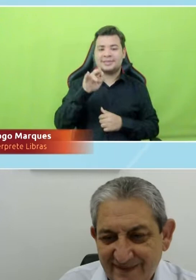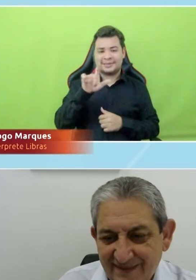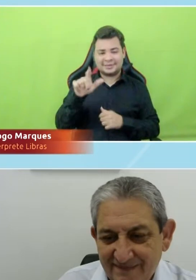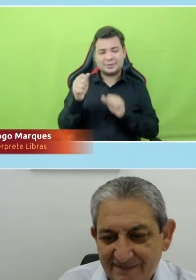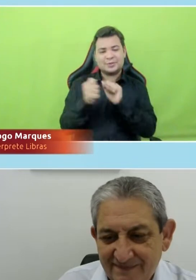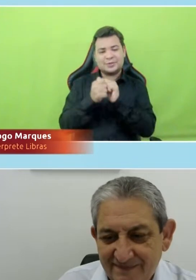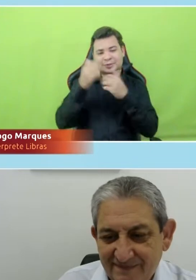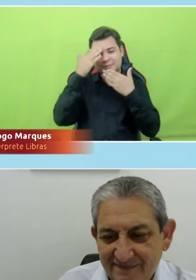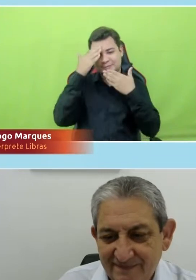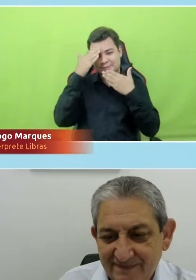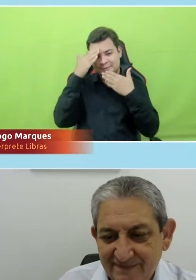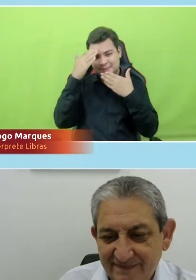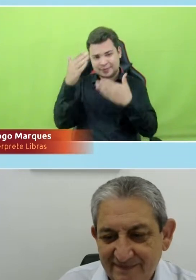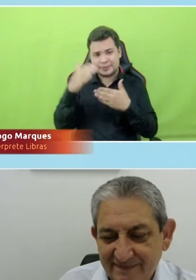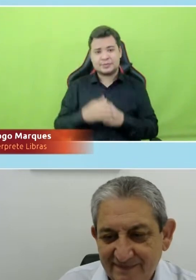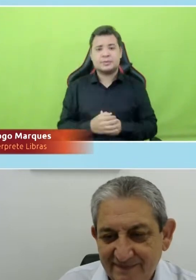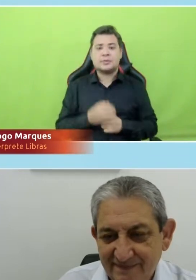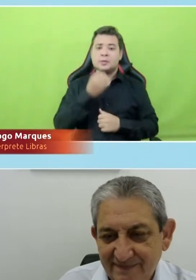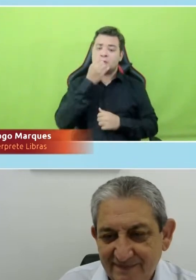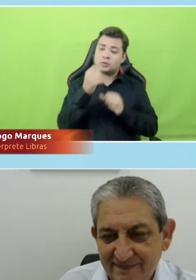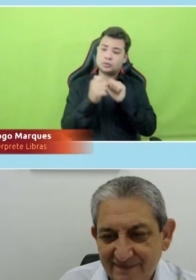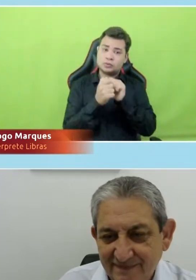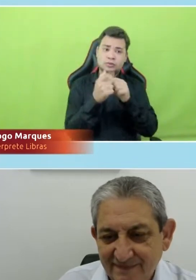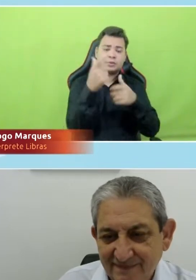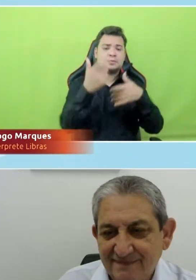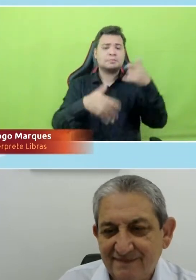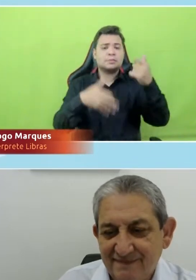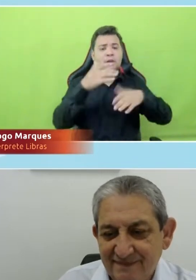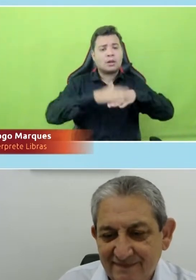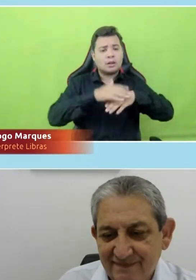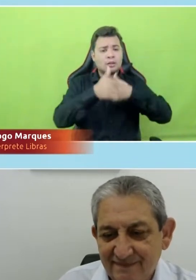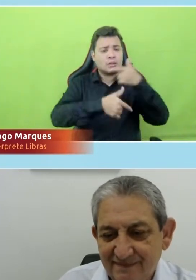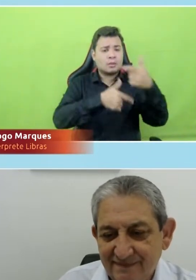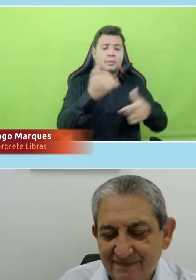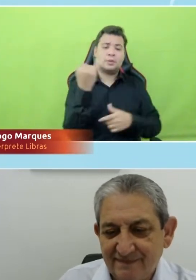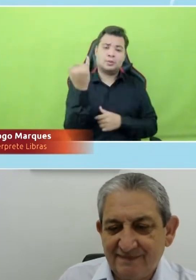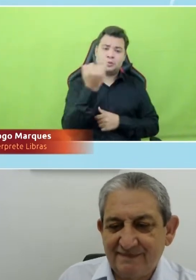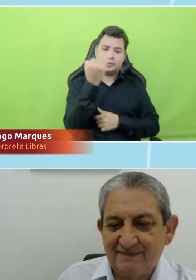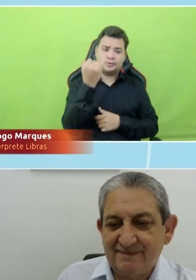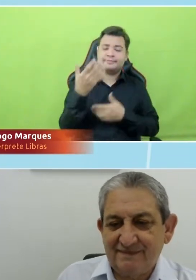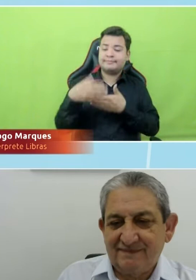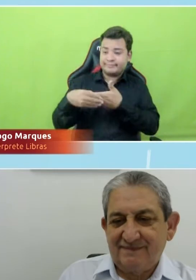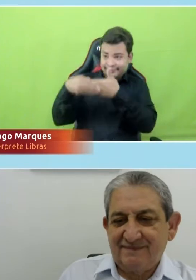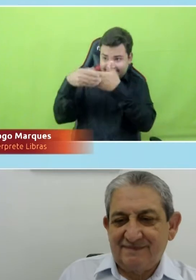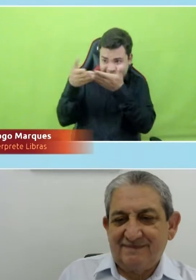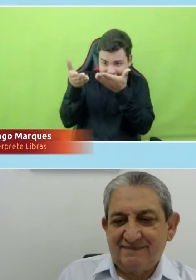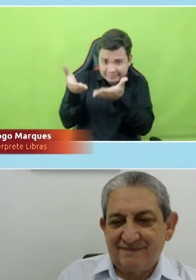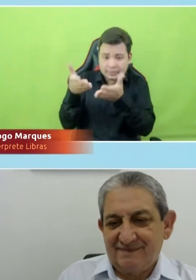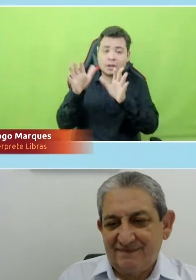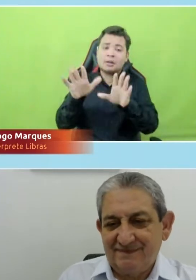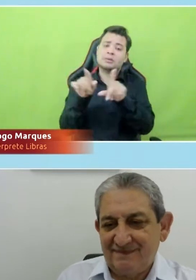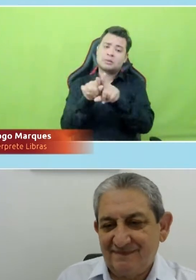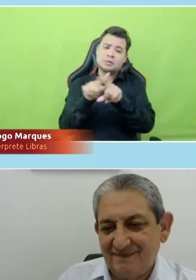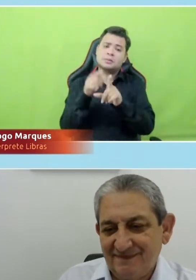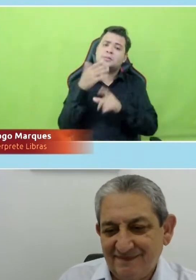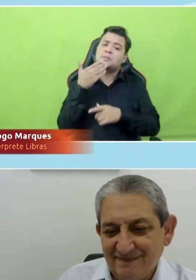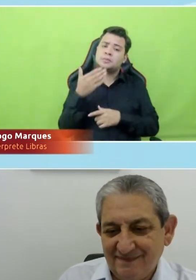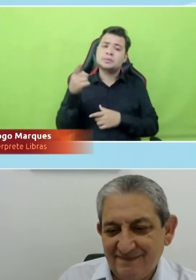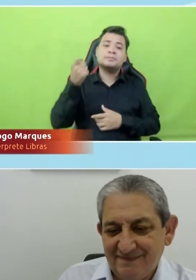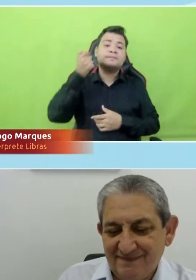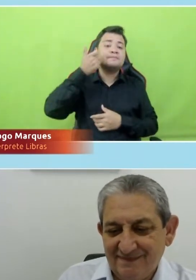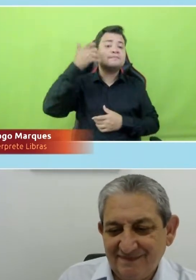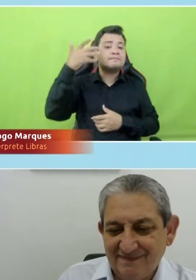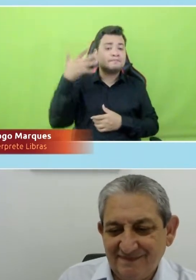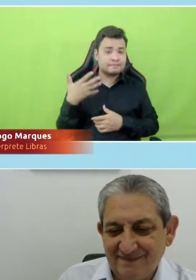você aqui para explicar para a gente essa iniciativa tão importante. Além de te cumprimentar, já peço que você faça a sua autodescrição